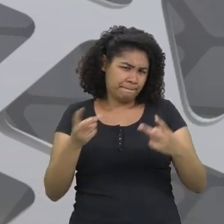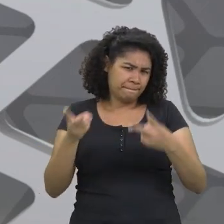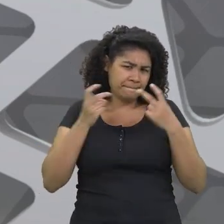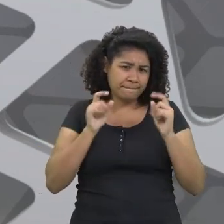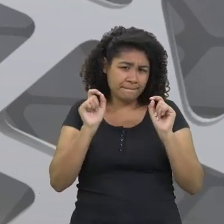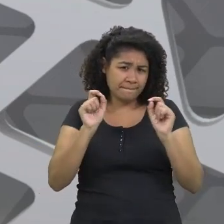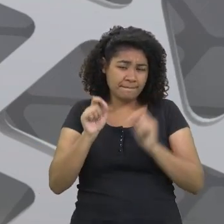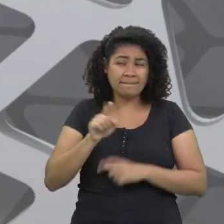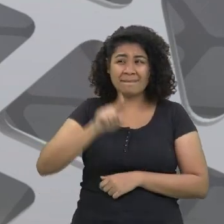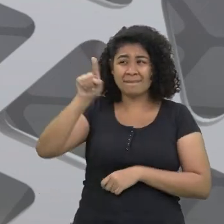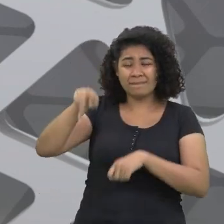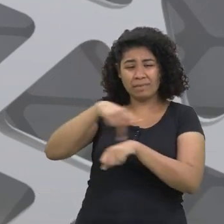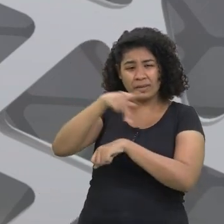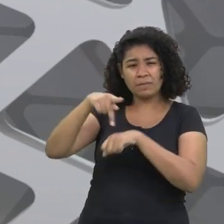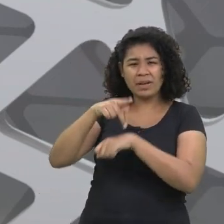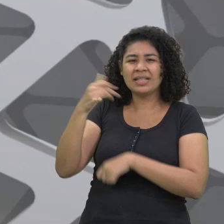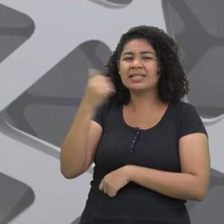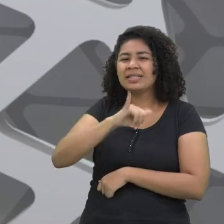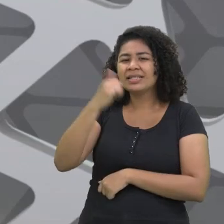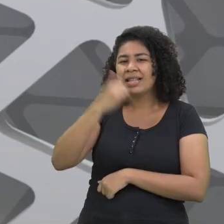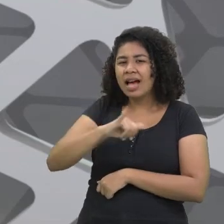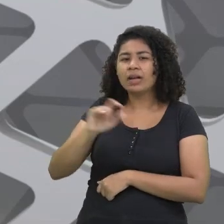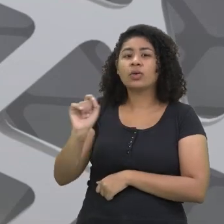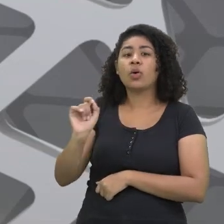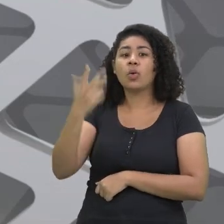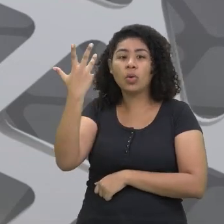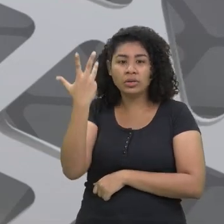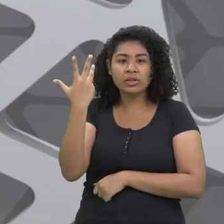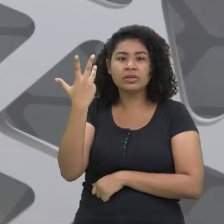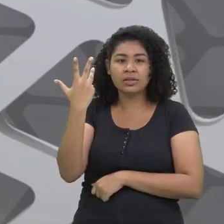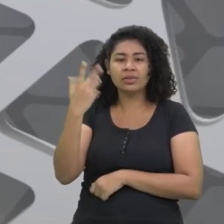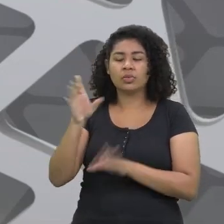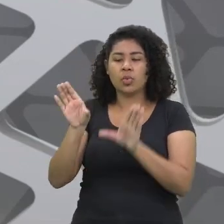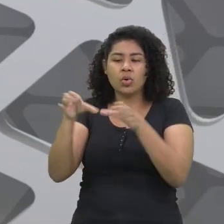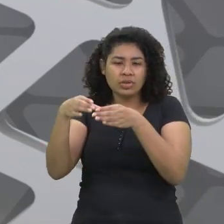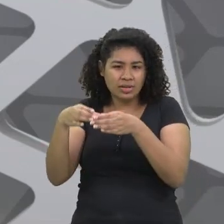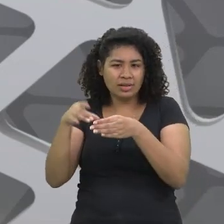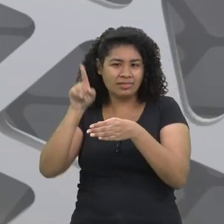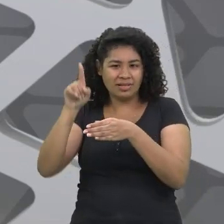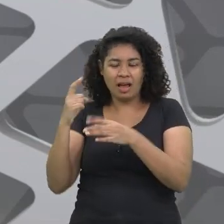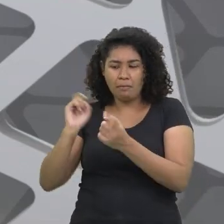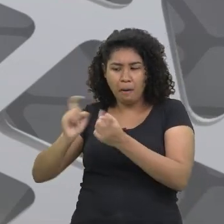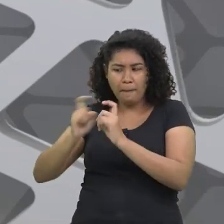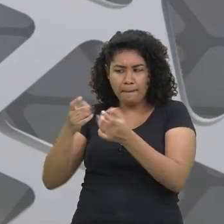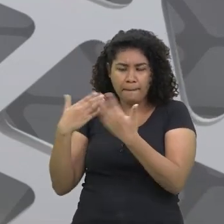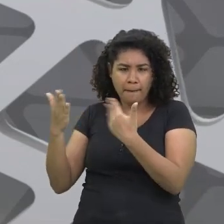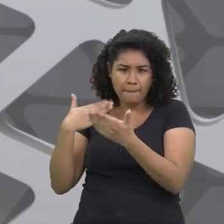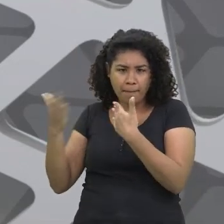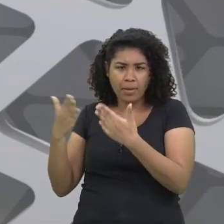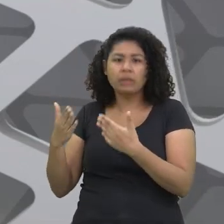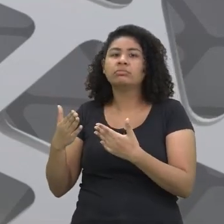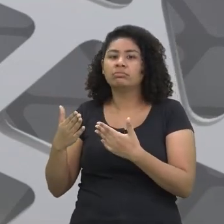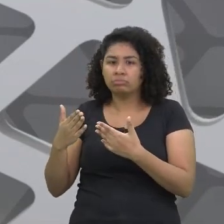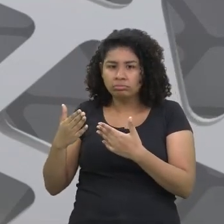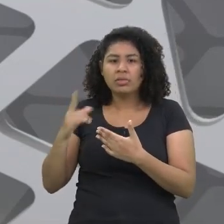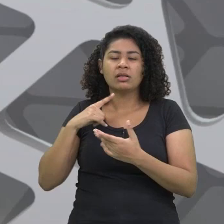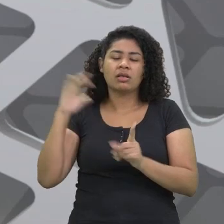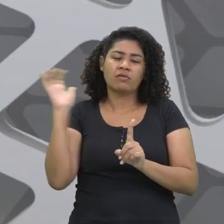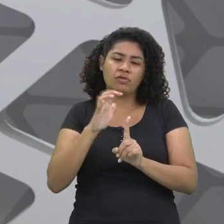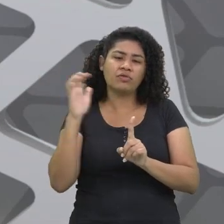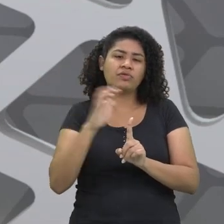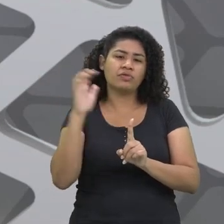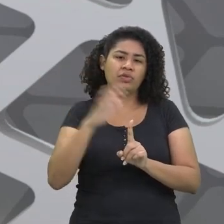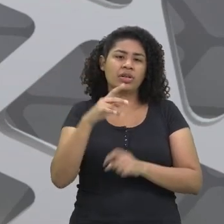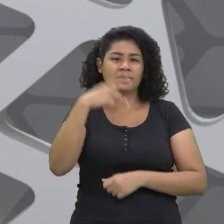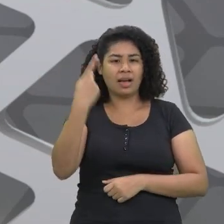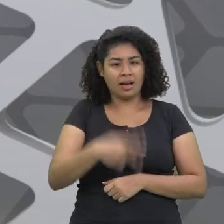aconteceu lá na Itália, na cidade de Trento, o chamado Concílio de Trento, acabou tendo forte impacto até mesmo